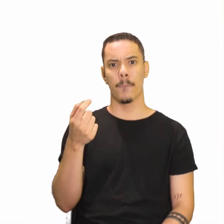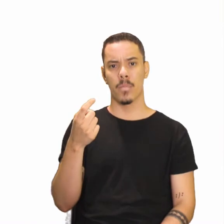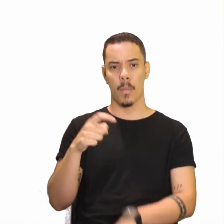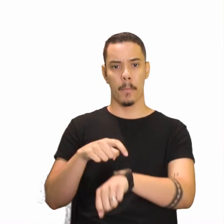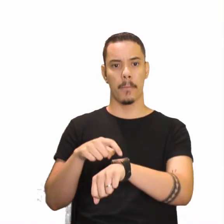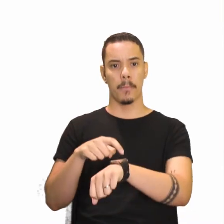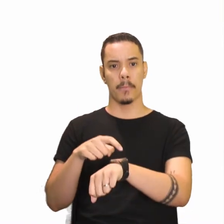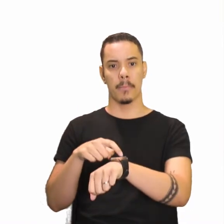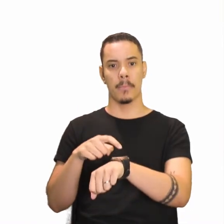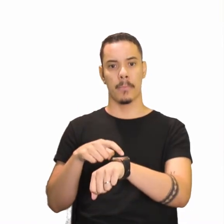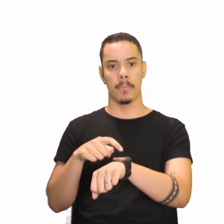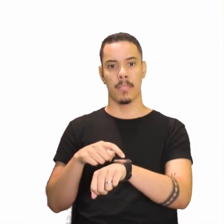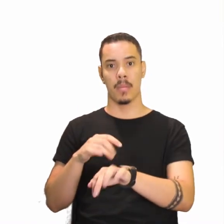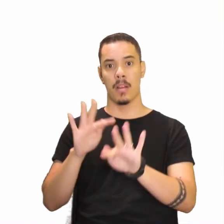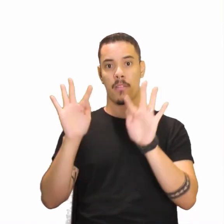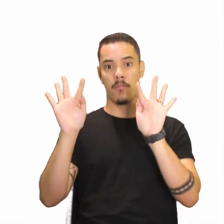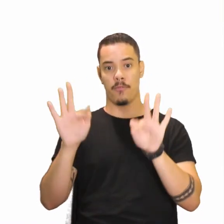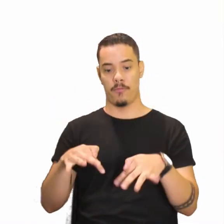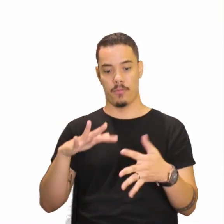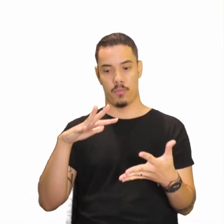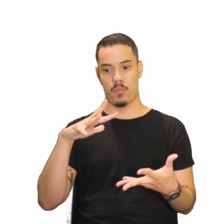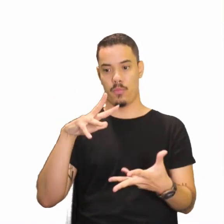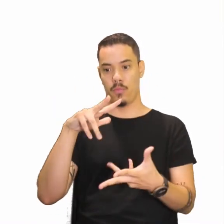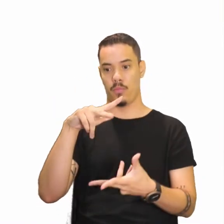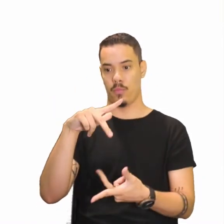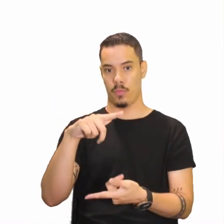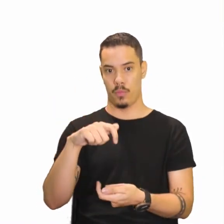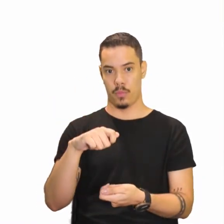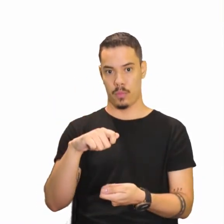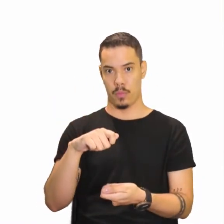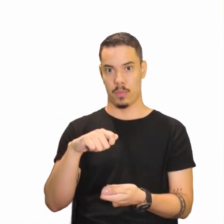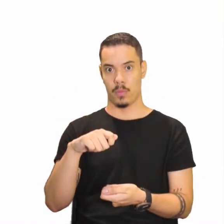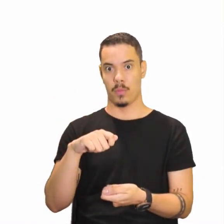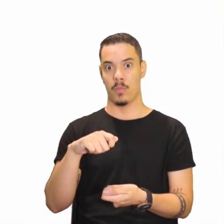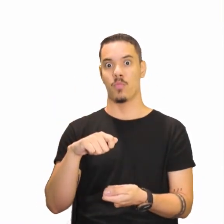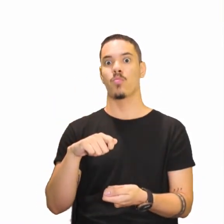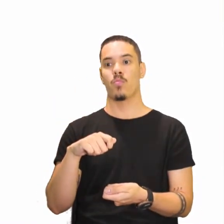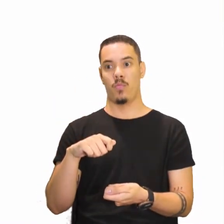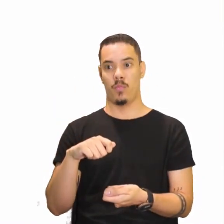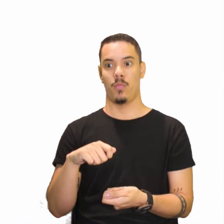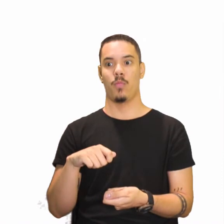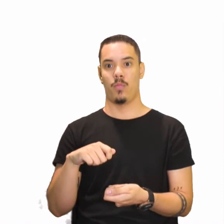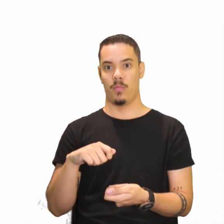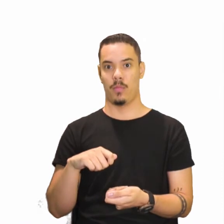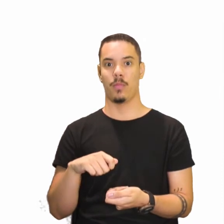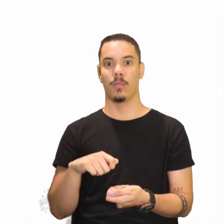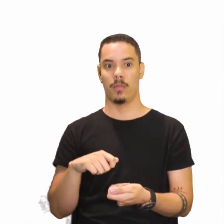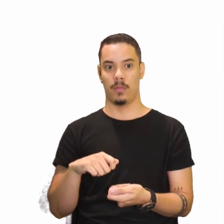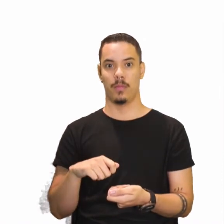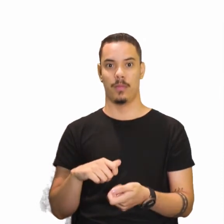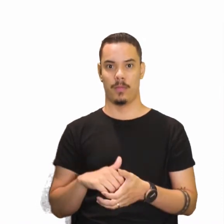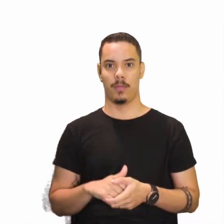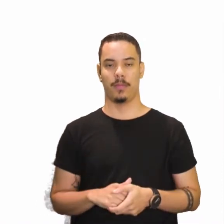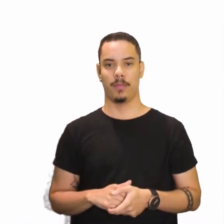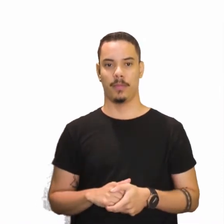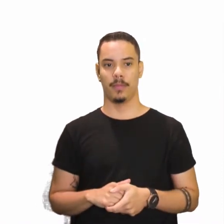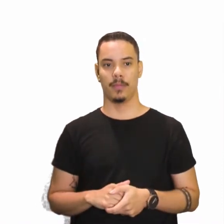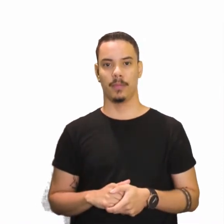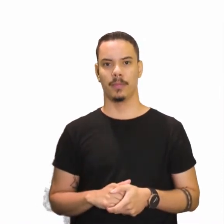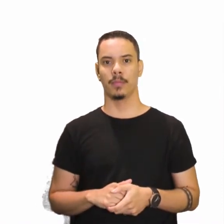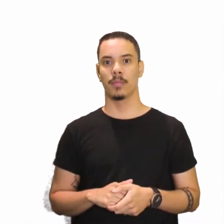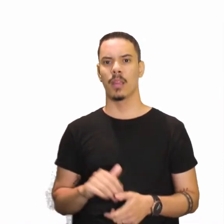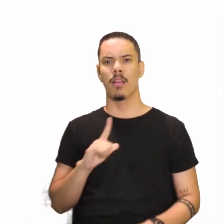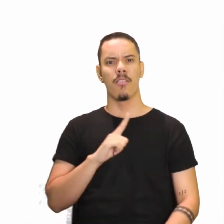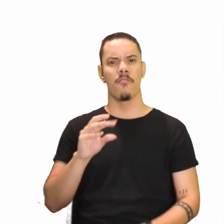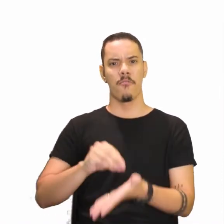poucos minutos para o fim Do mundo? Ai, meu Deus, ó, há